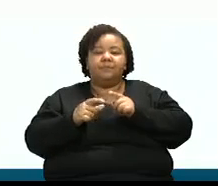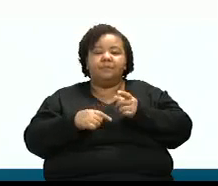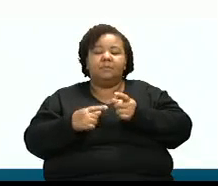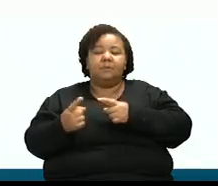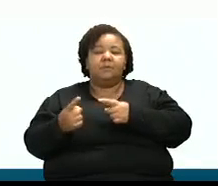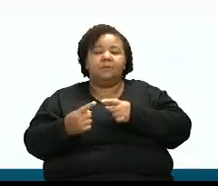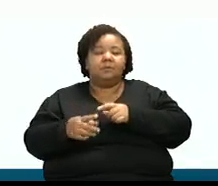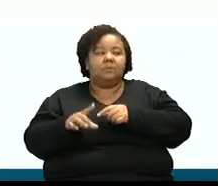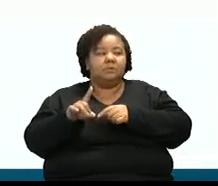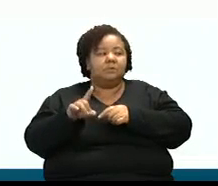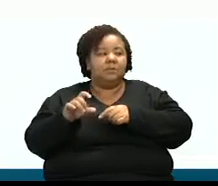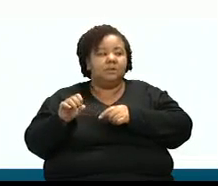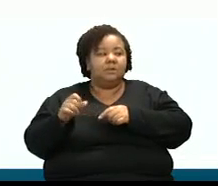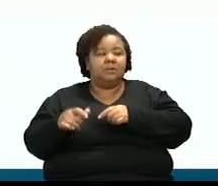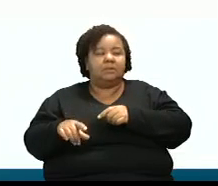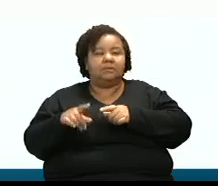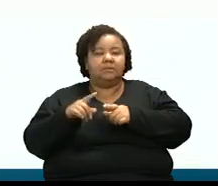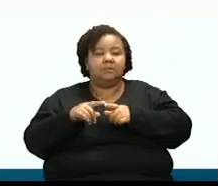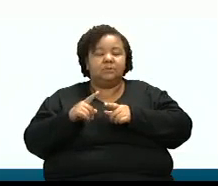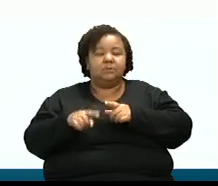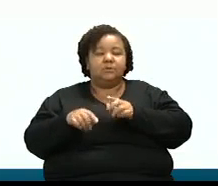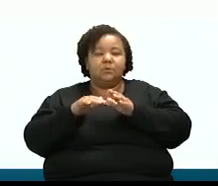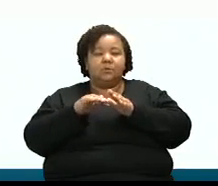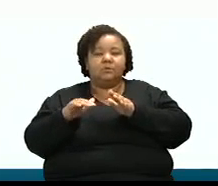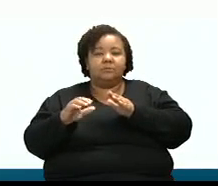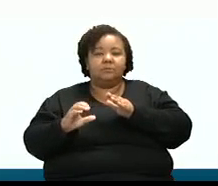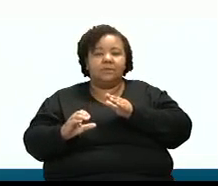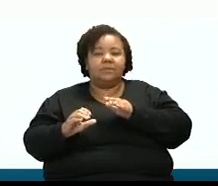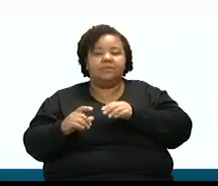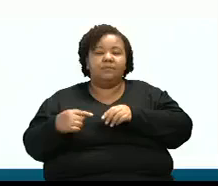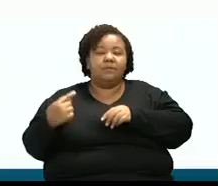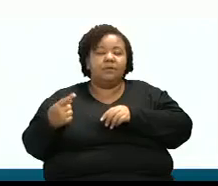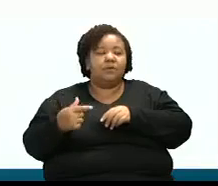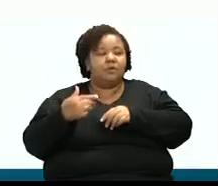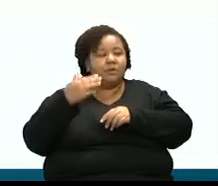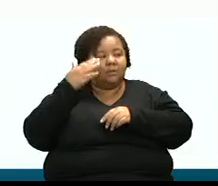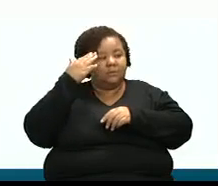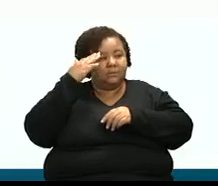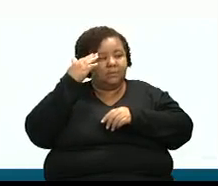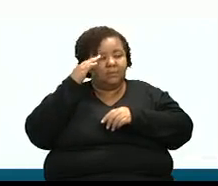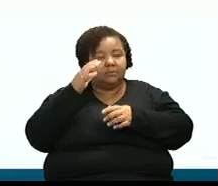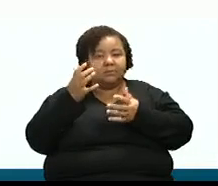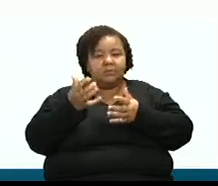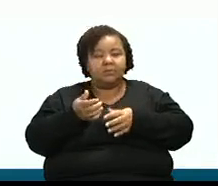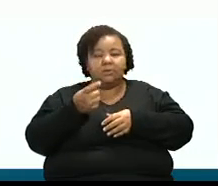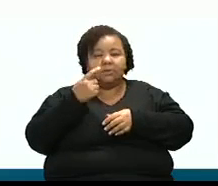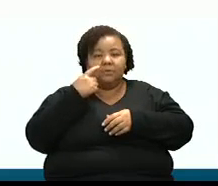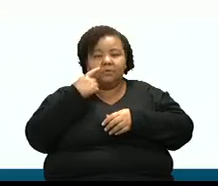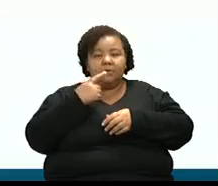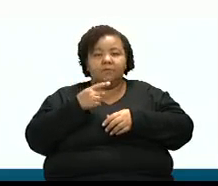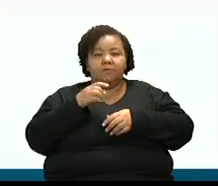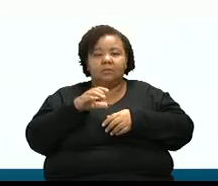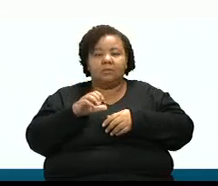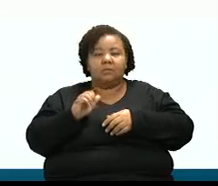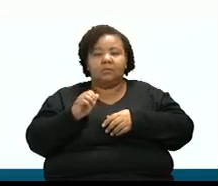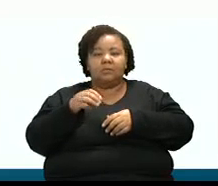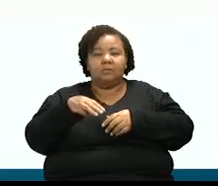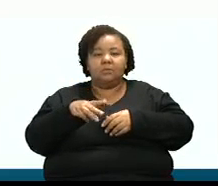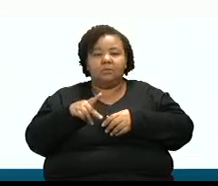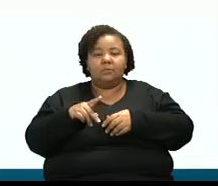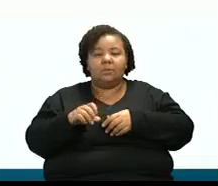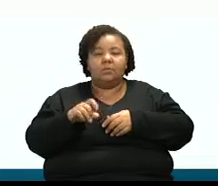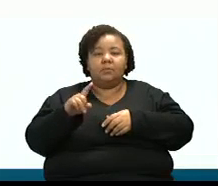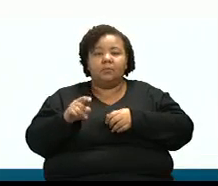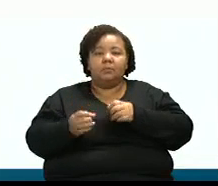a ds, sobre a curva C. O que nós sabemos? Eu quero avaliar o campo que é gerado por um